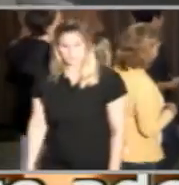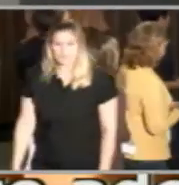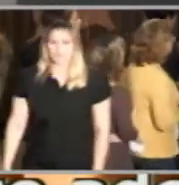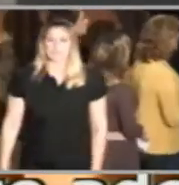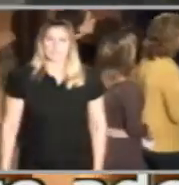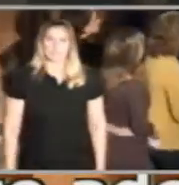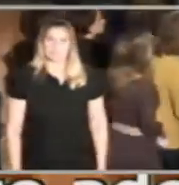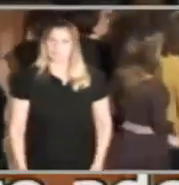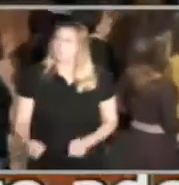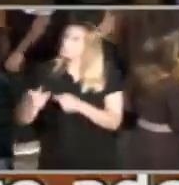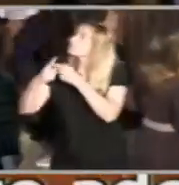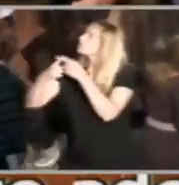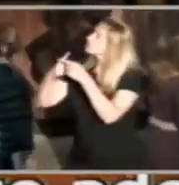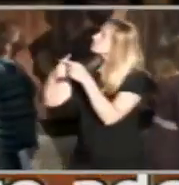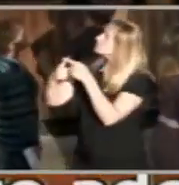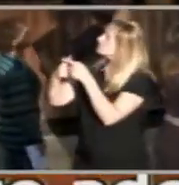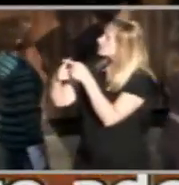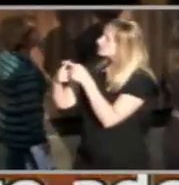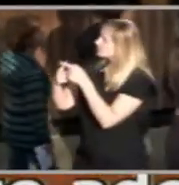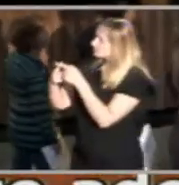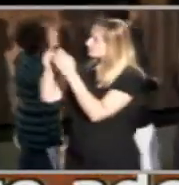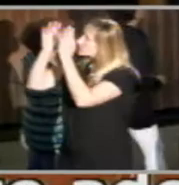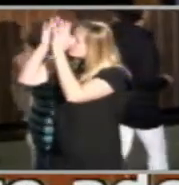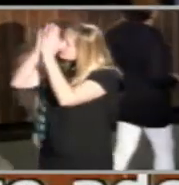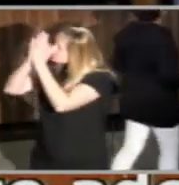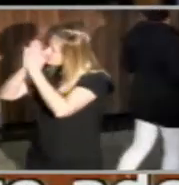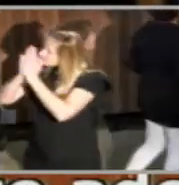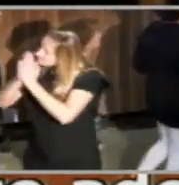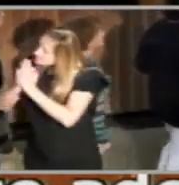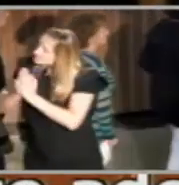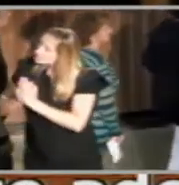altar, pois pra te